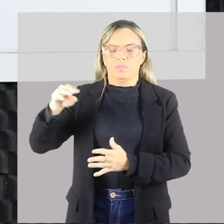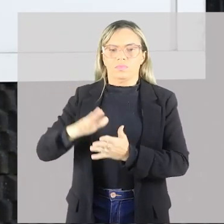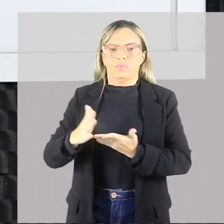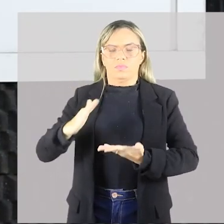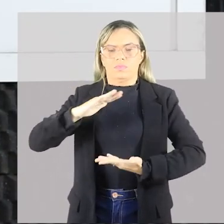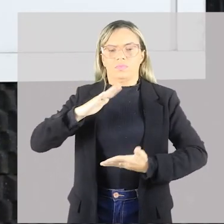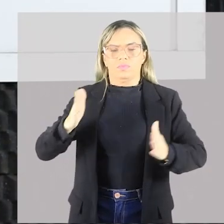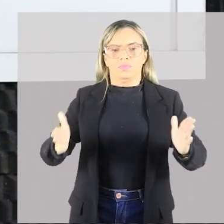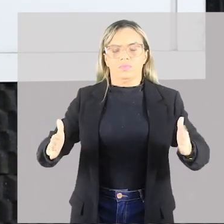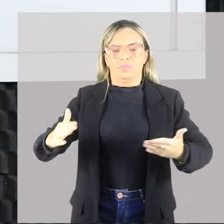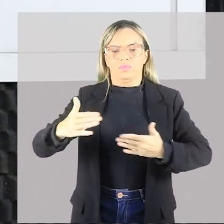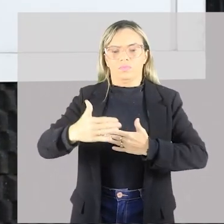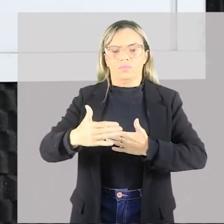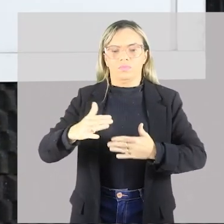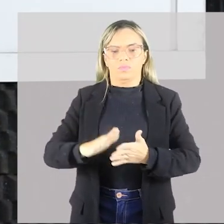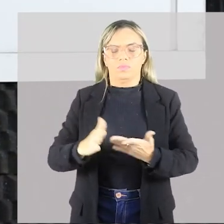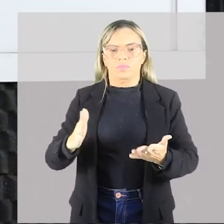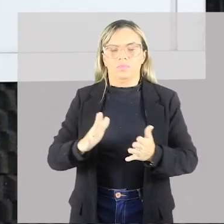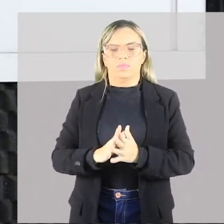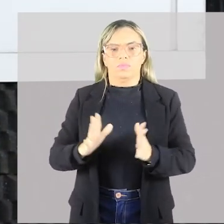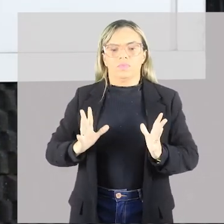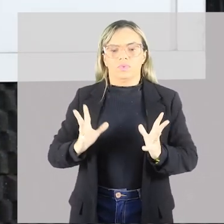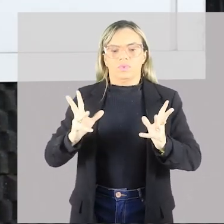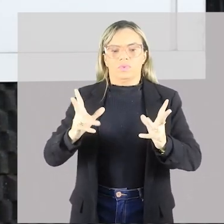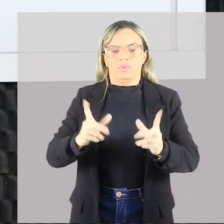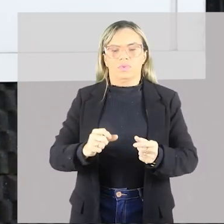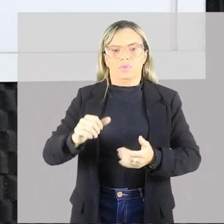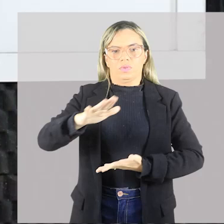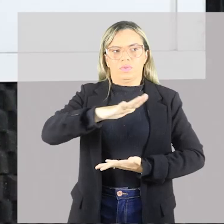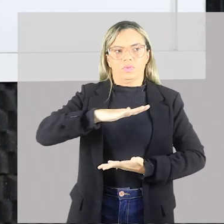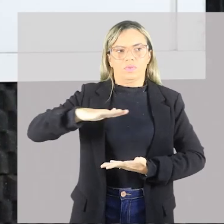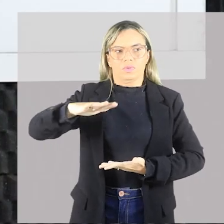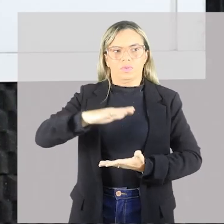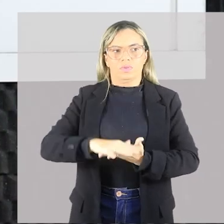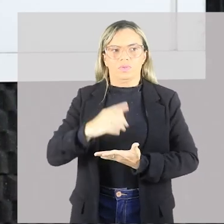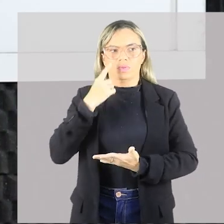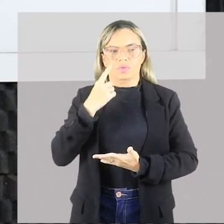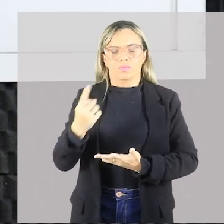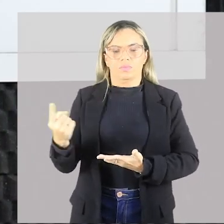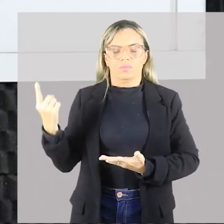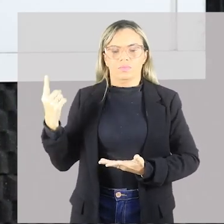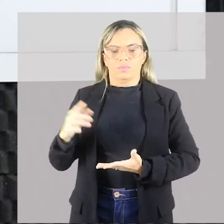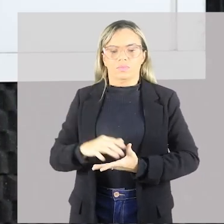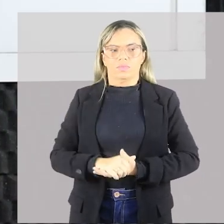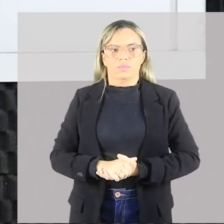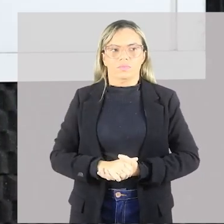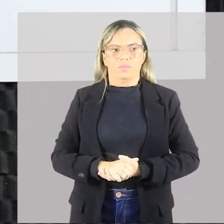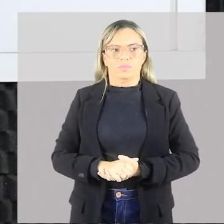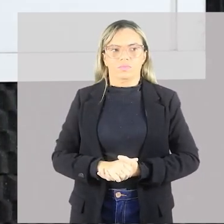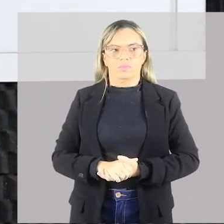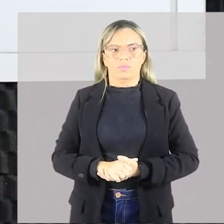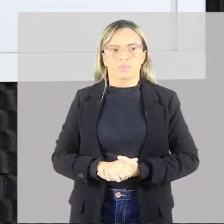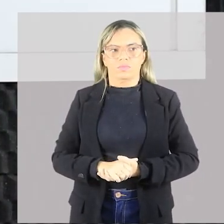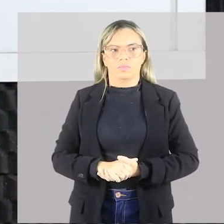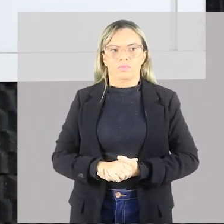caixa, né? E ele falou que todas as faces, esse espaço aqui, ó, é de 0,5 centímetro.